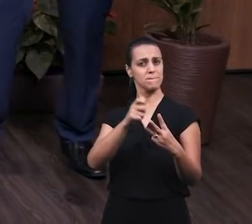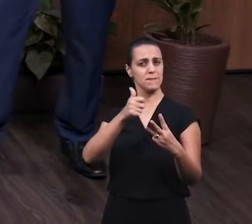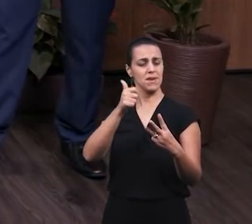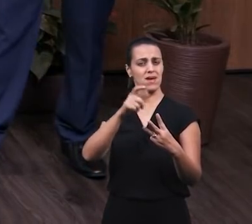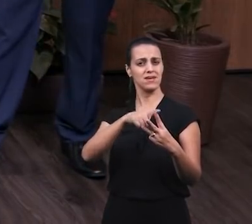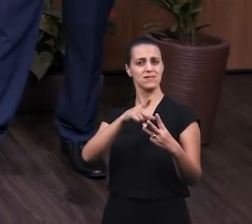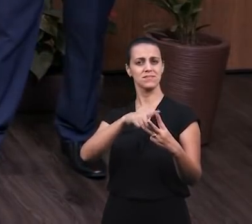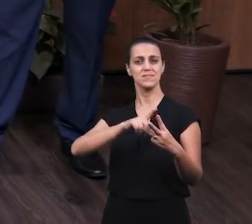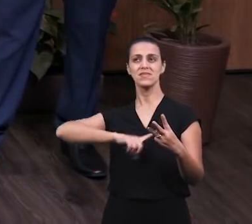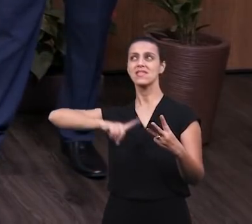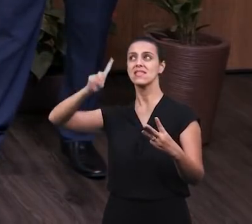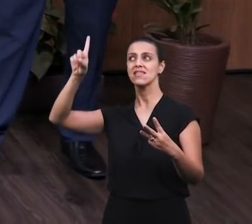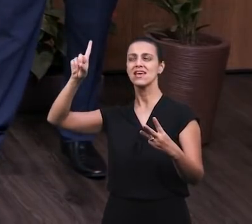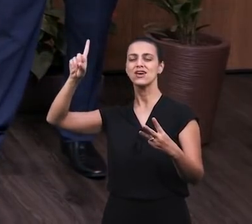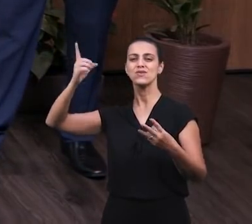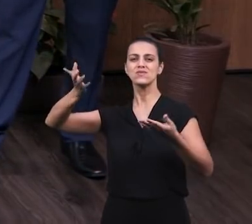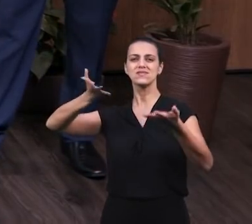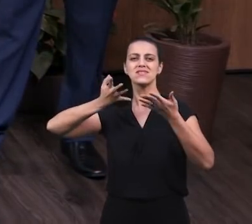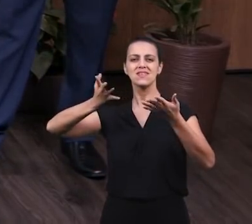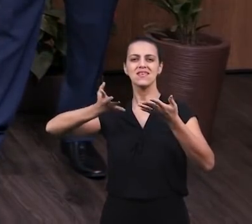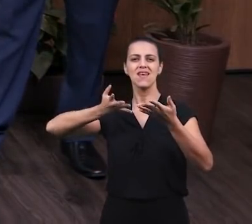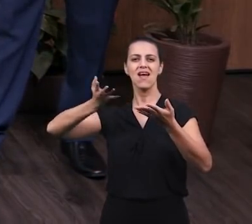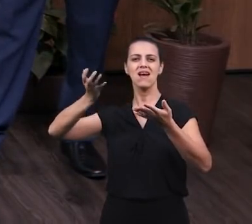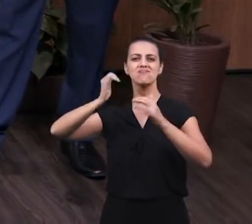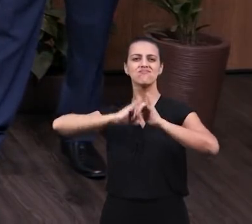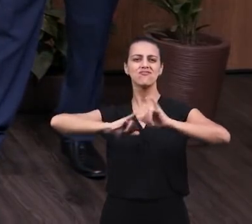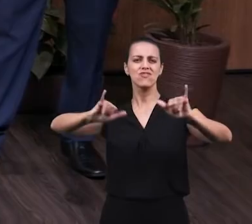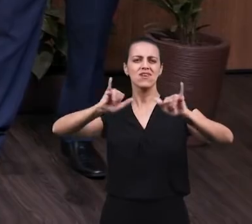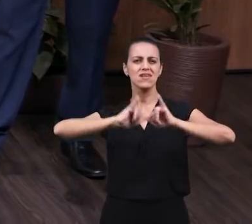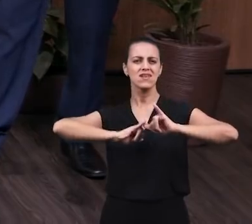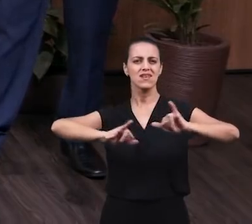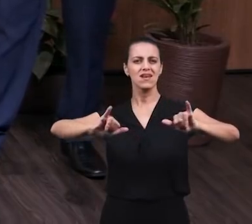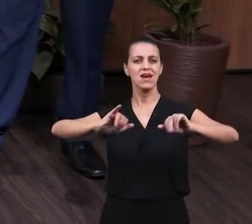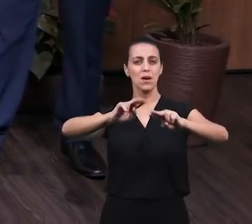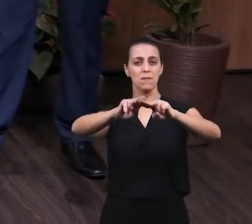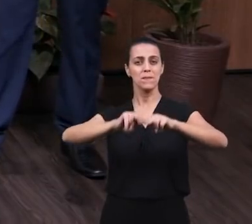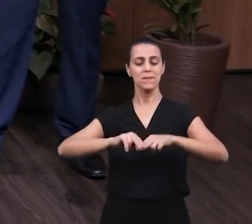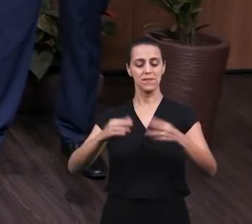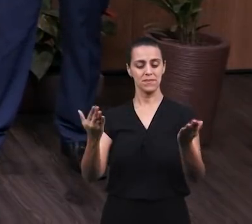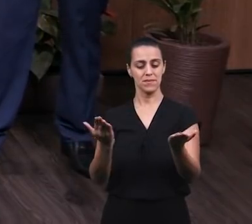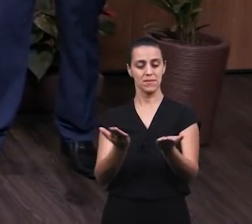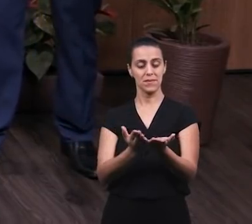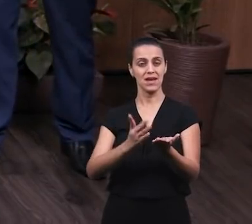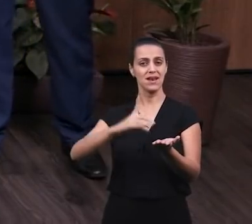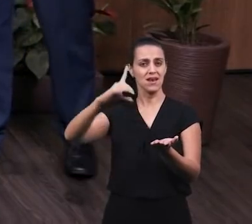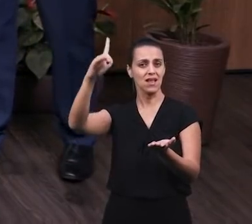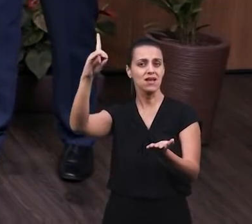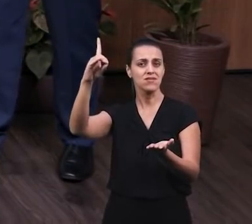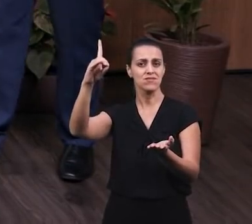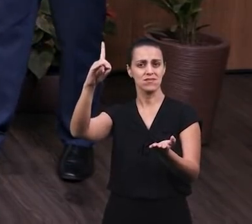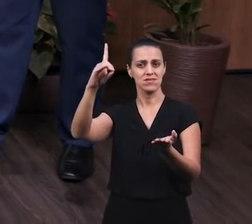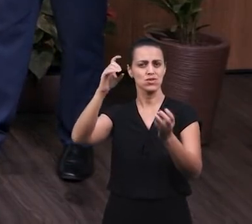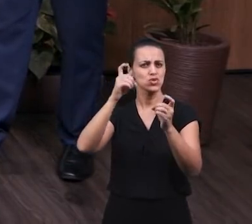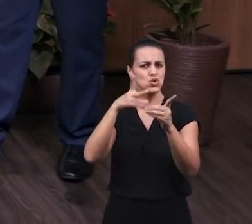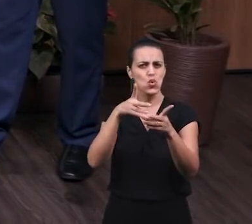elemento, Deus quer falar ao homem através da palavra da